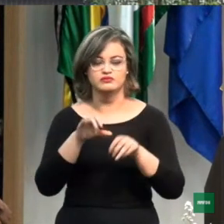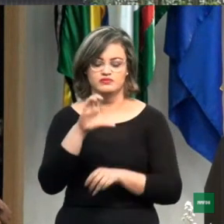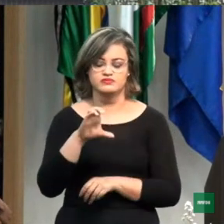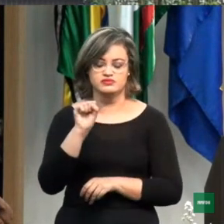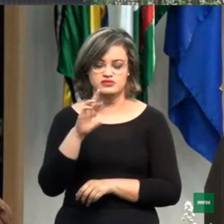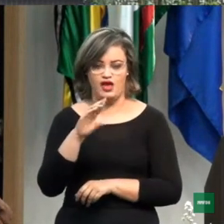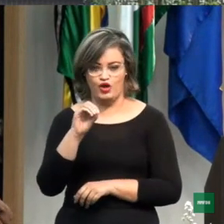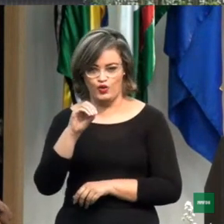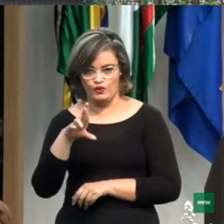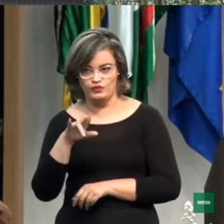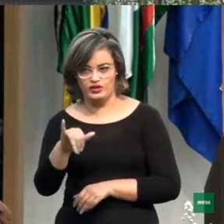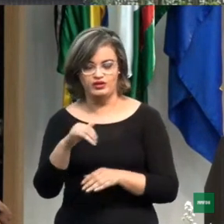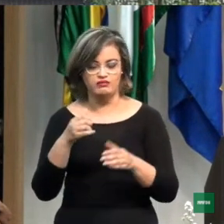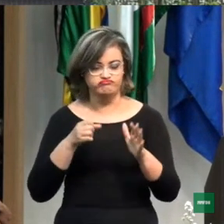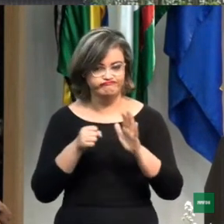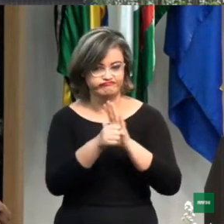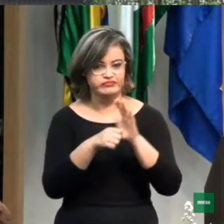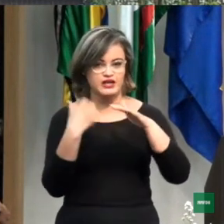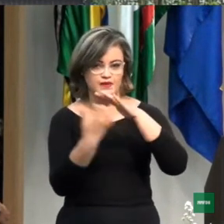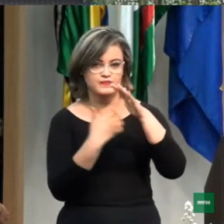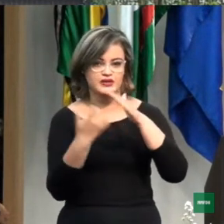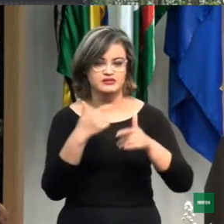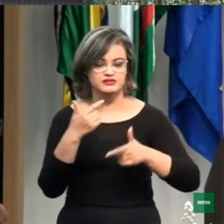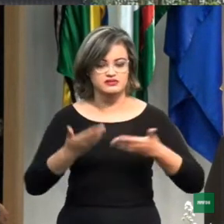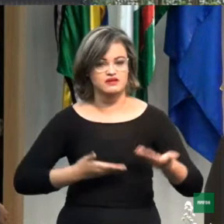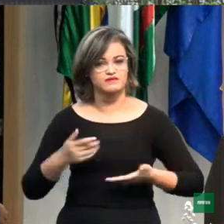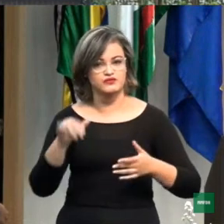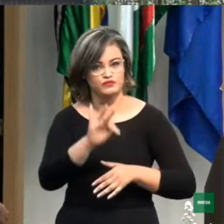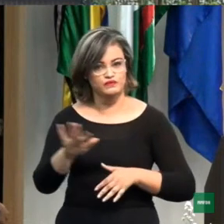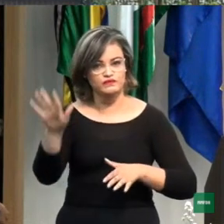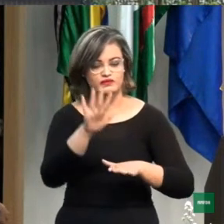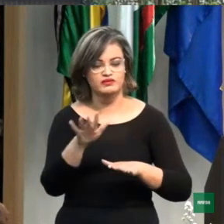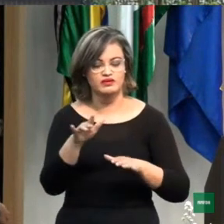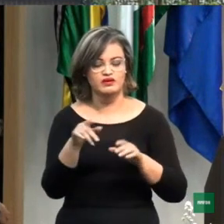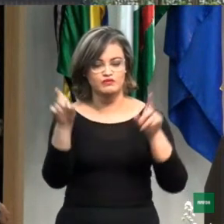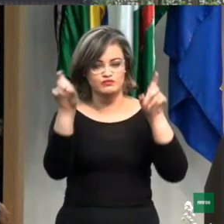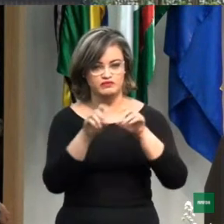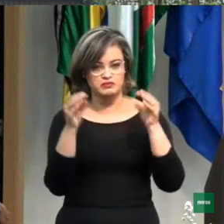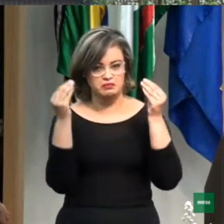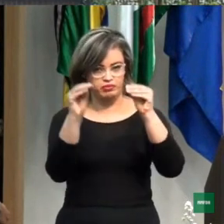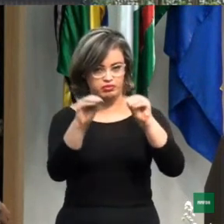pela empresa Serviço Federal de Processamento de Dados.